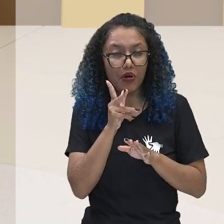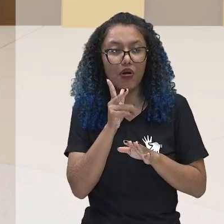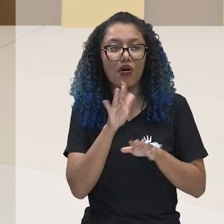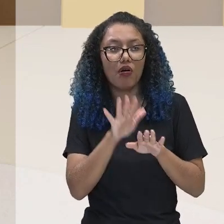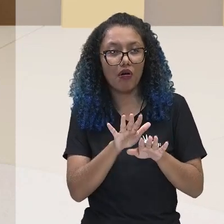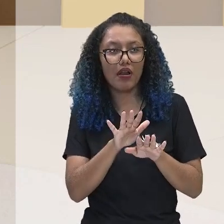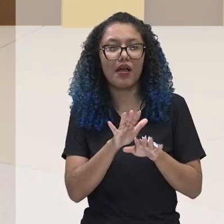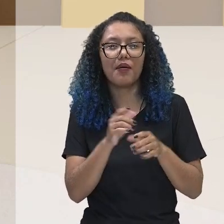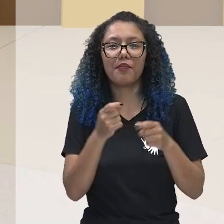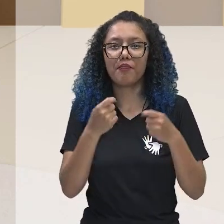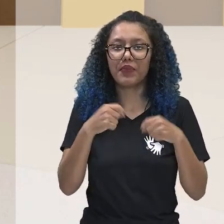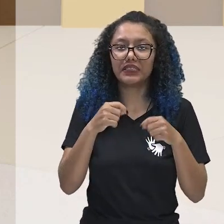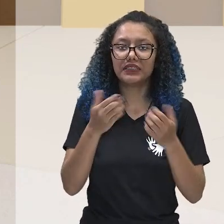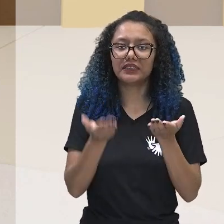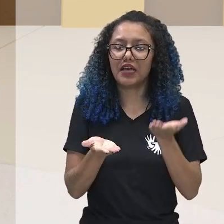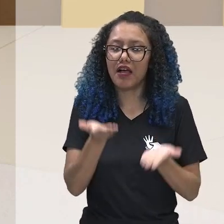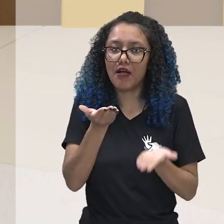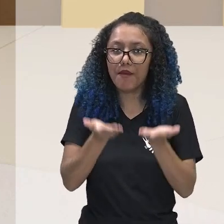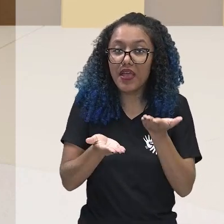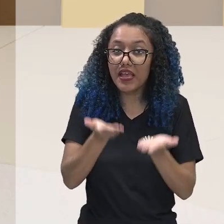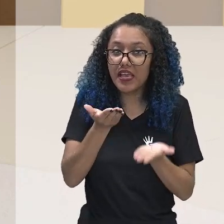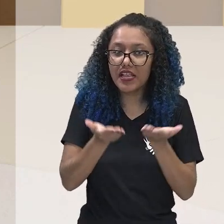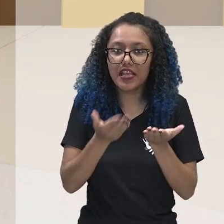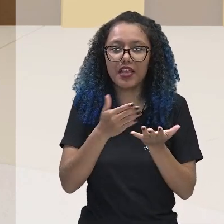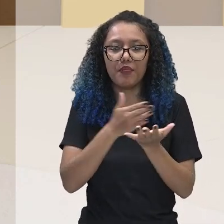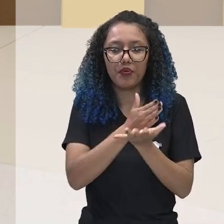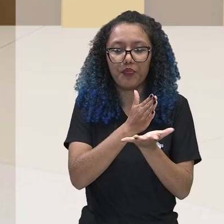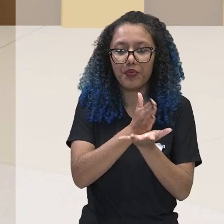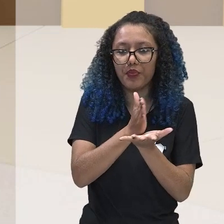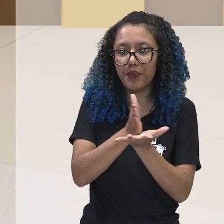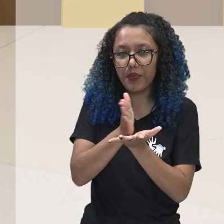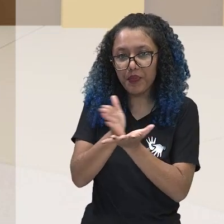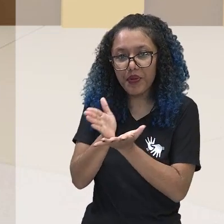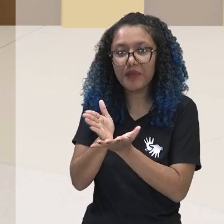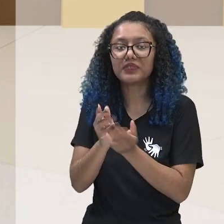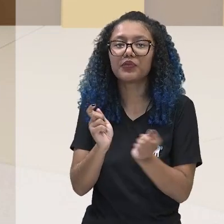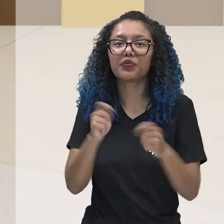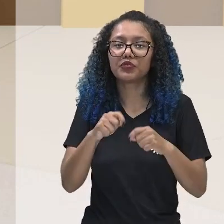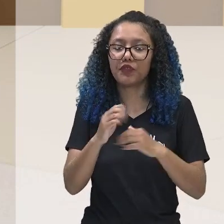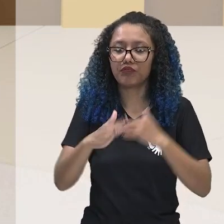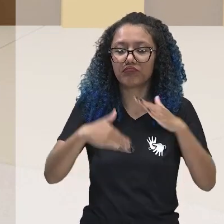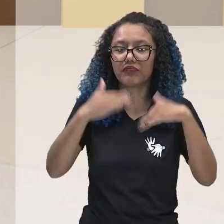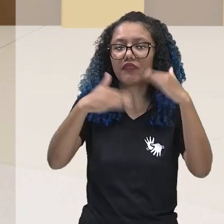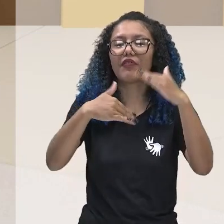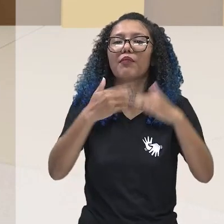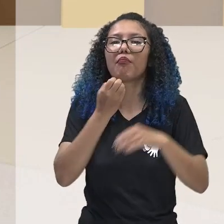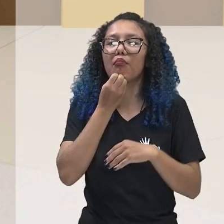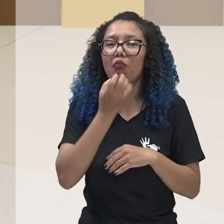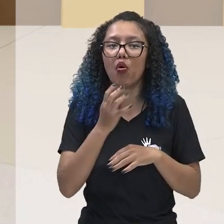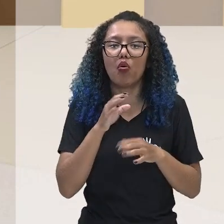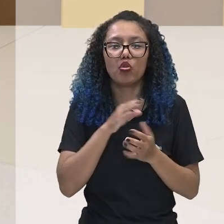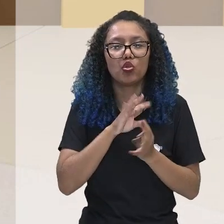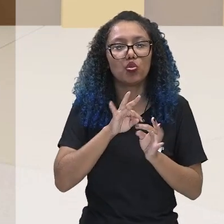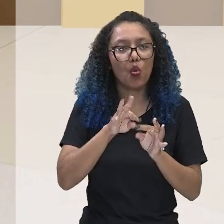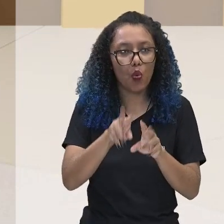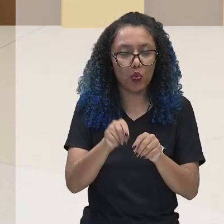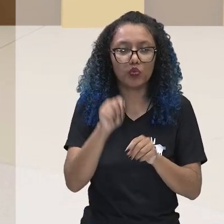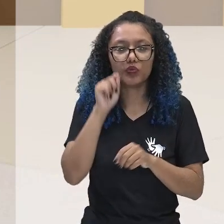trás, e a gente vai equilibrando para que a gente consiga fazer tudo. E aí a gente precisa entender que não é